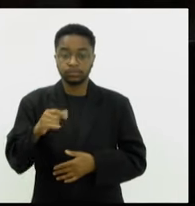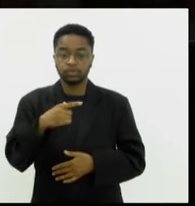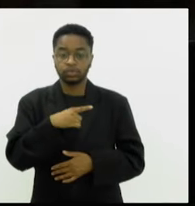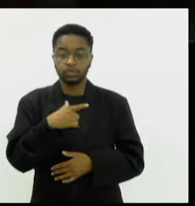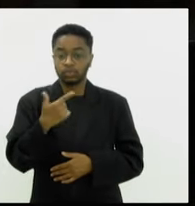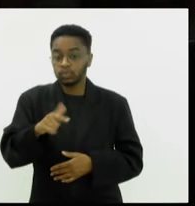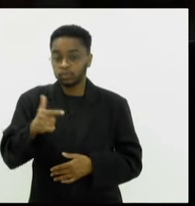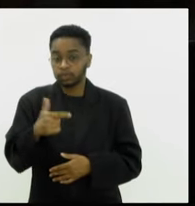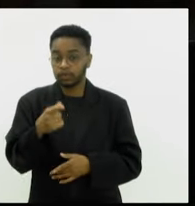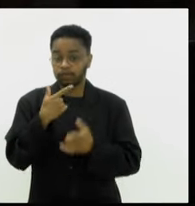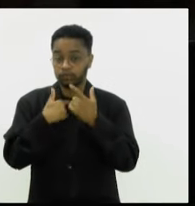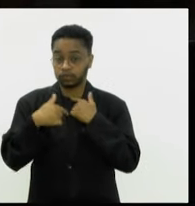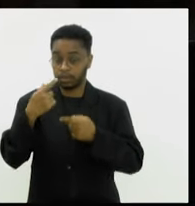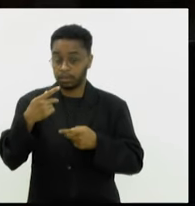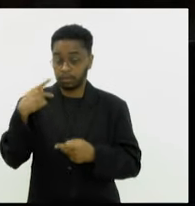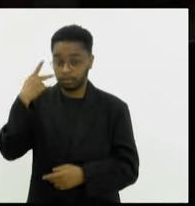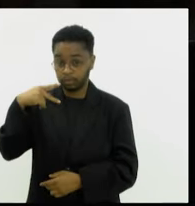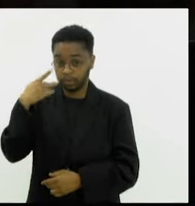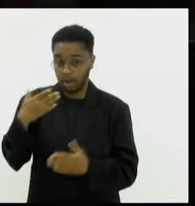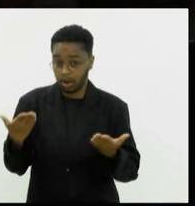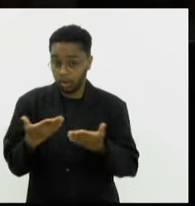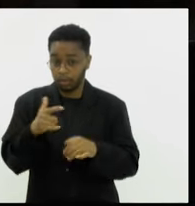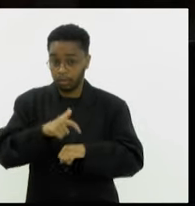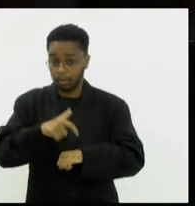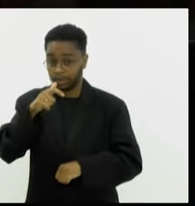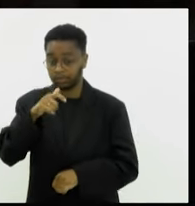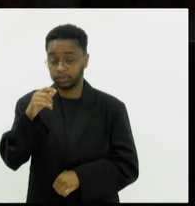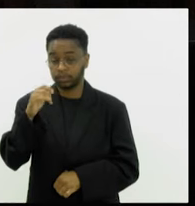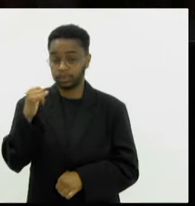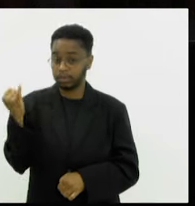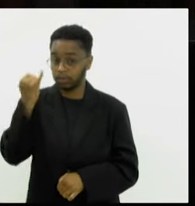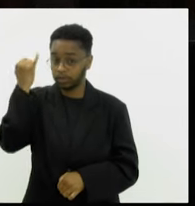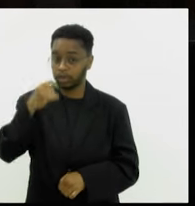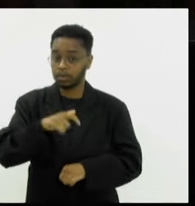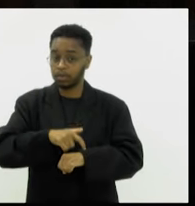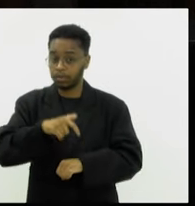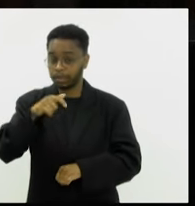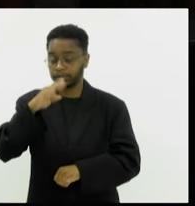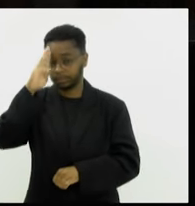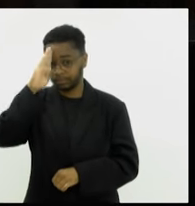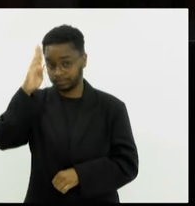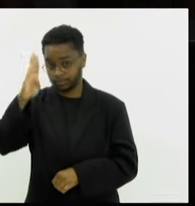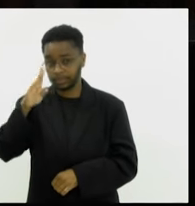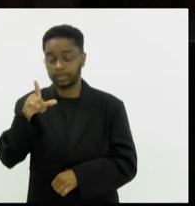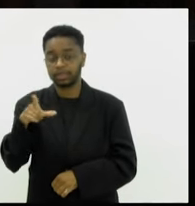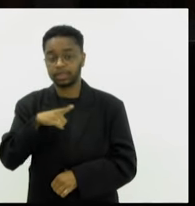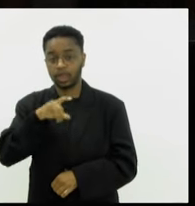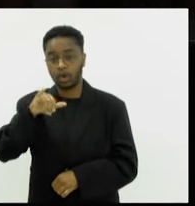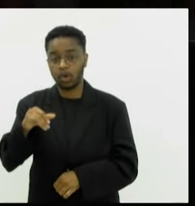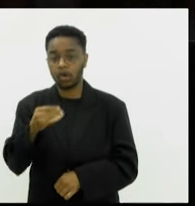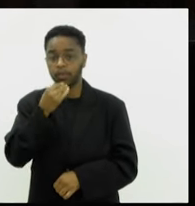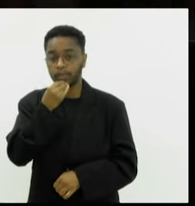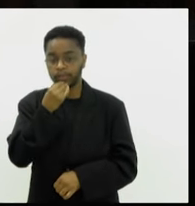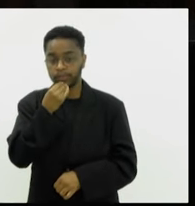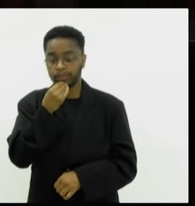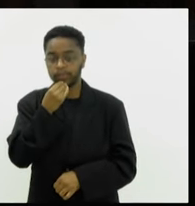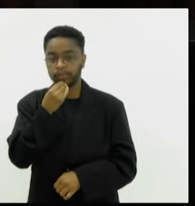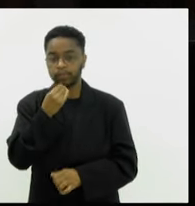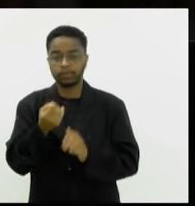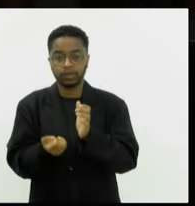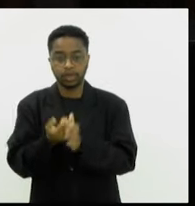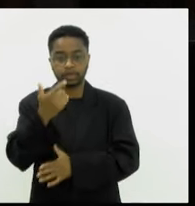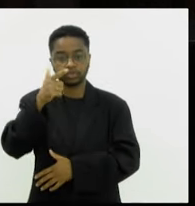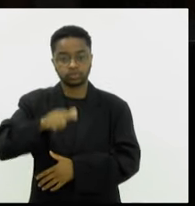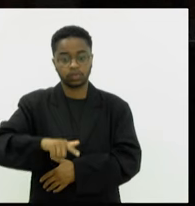vontade política, nesse momento chave, governador Cláudio Castro, nesse momento chave que o senhor tem a oportunidade de refundar